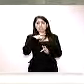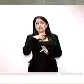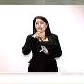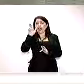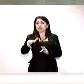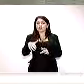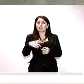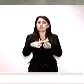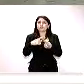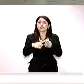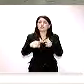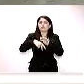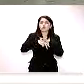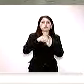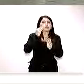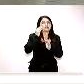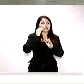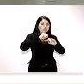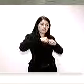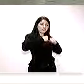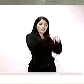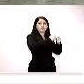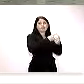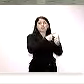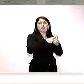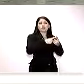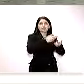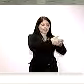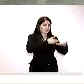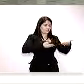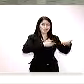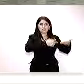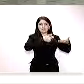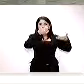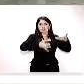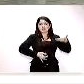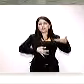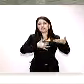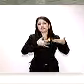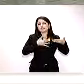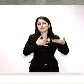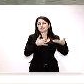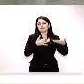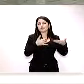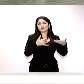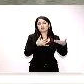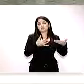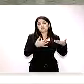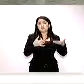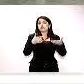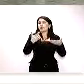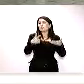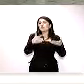a nulidade seramento defesa com quanto nos autos o competente termo de ciência o fato é que não houve